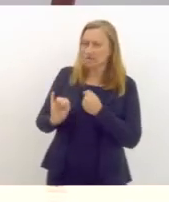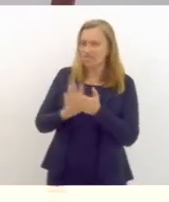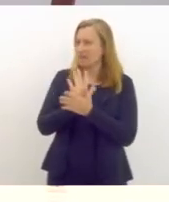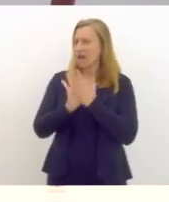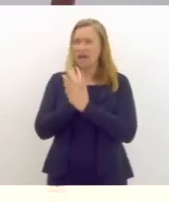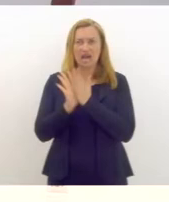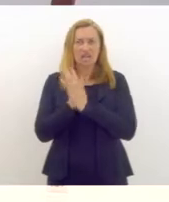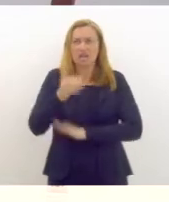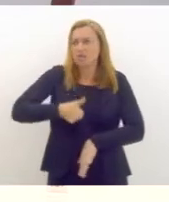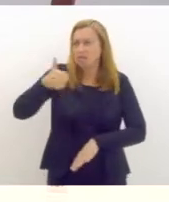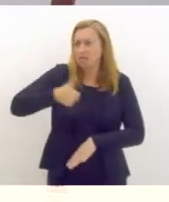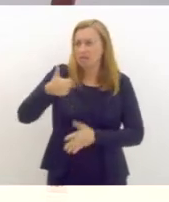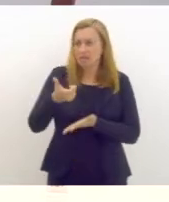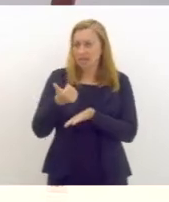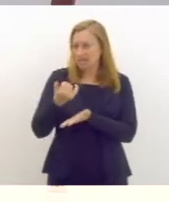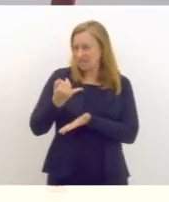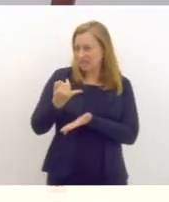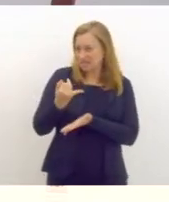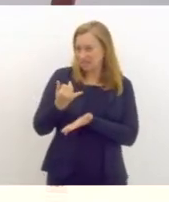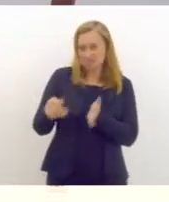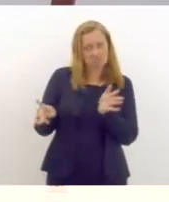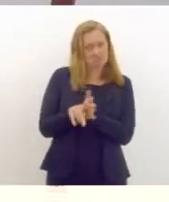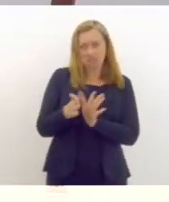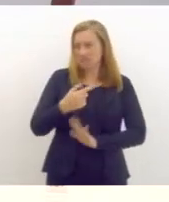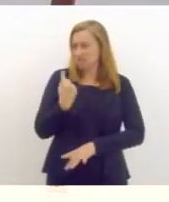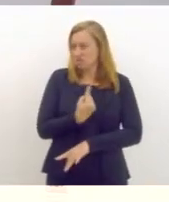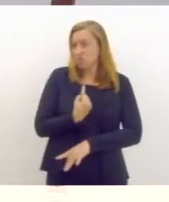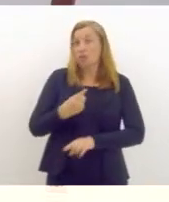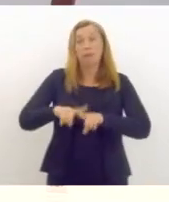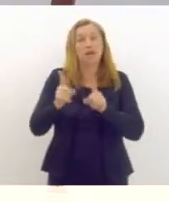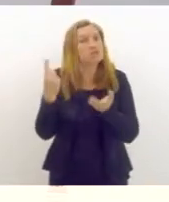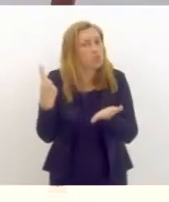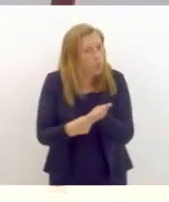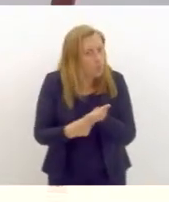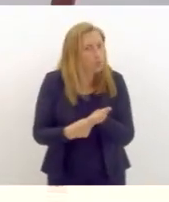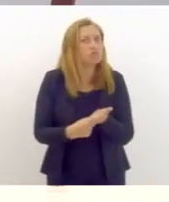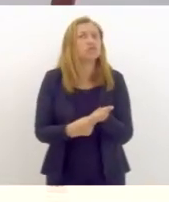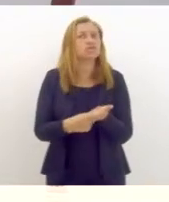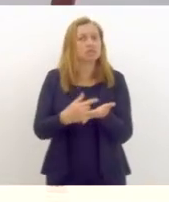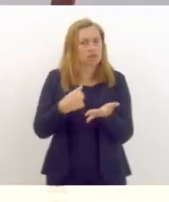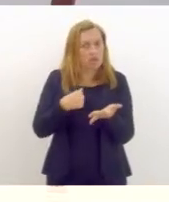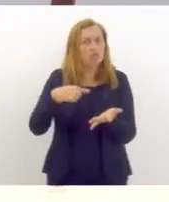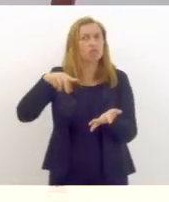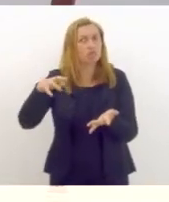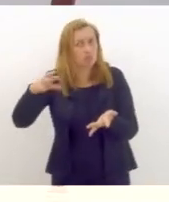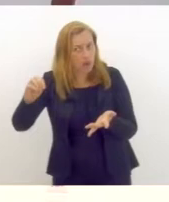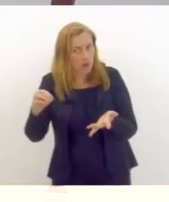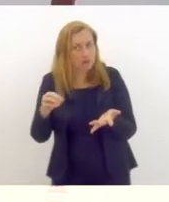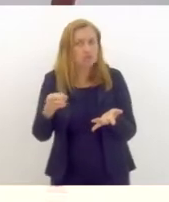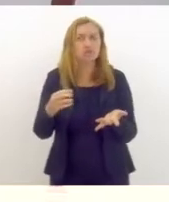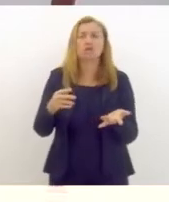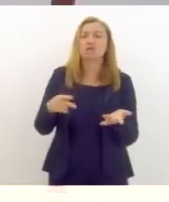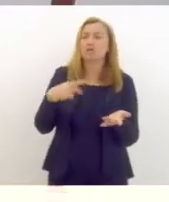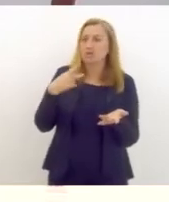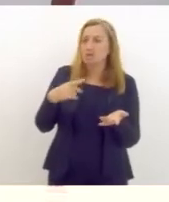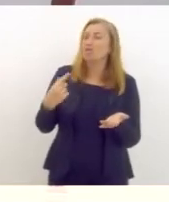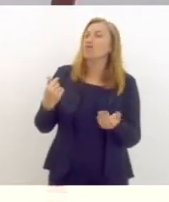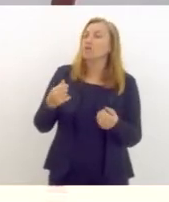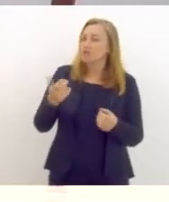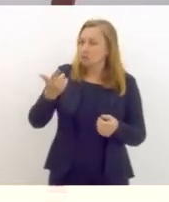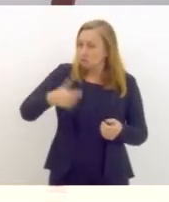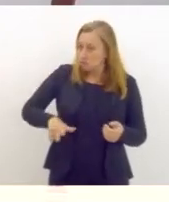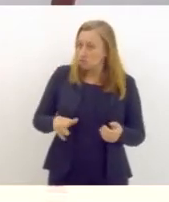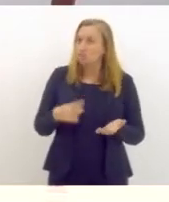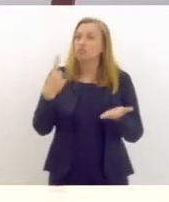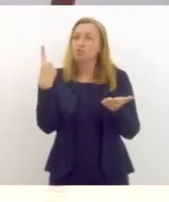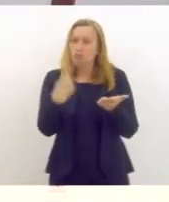nenhuma em primeiro lugar que a caneta não é Nossa mas a gente fez um compromisso tanto eu quanto o Márcio e aí eu faço esse compromisso e reafirmo